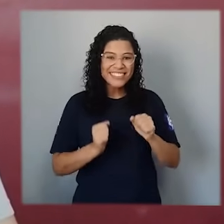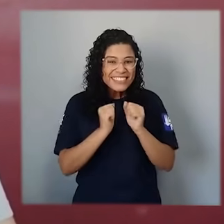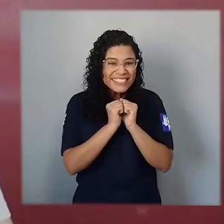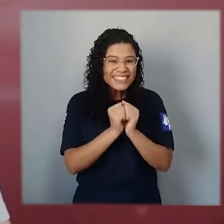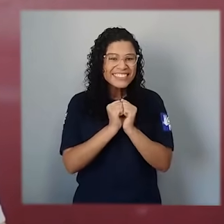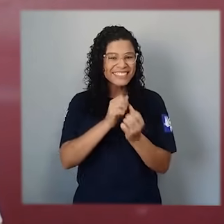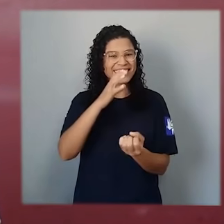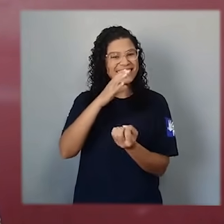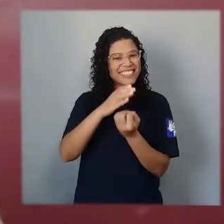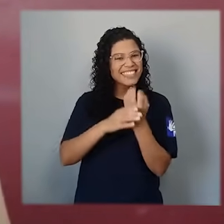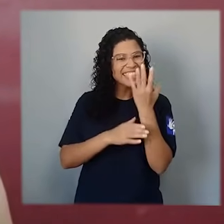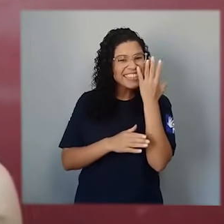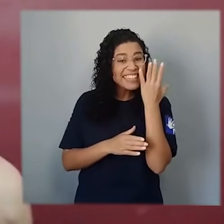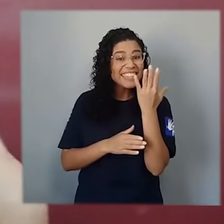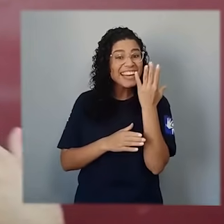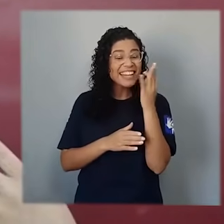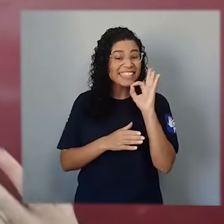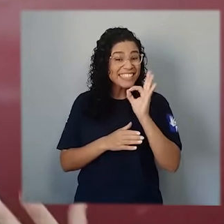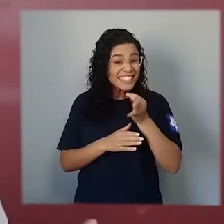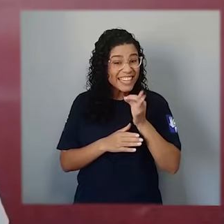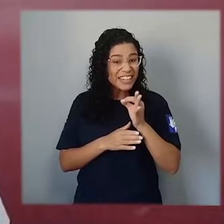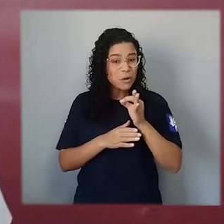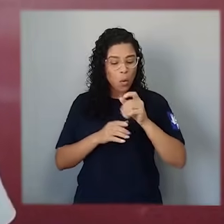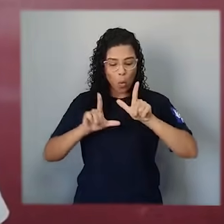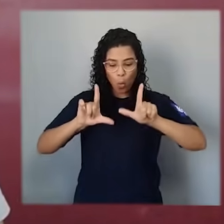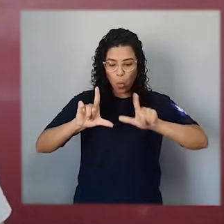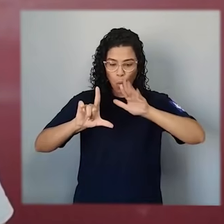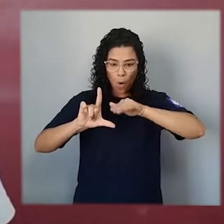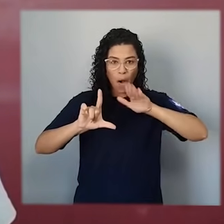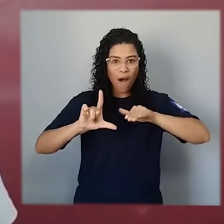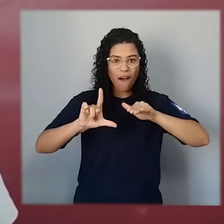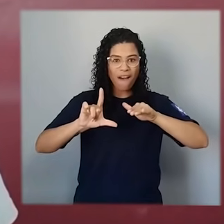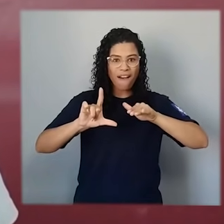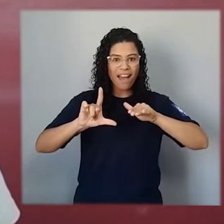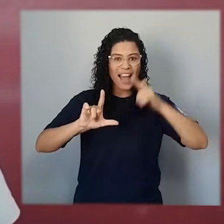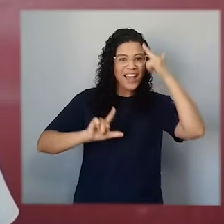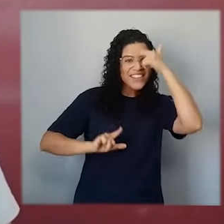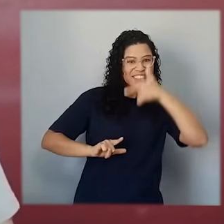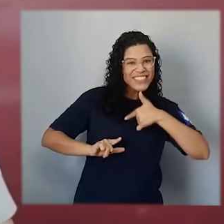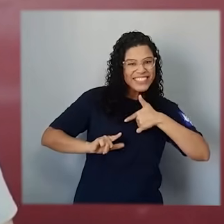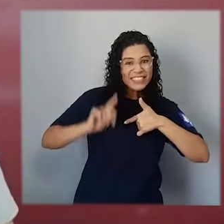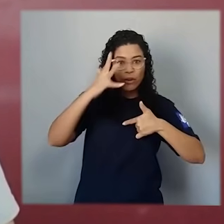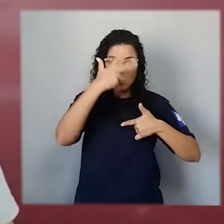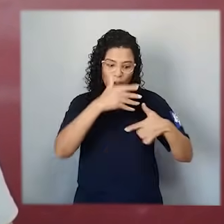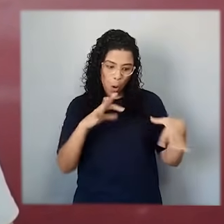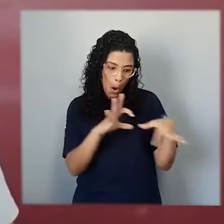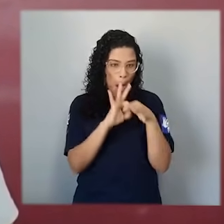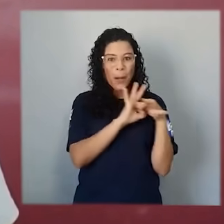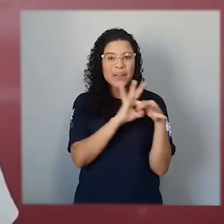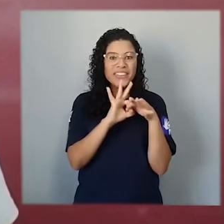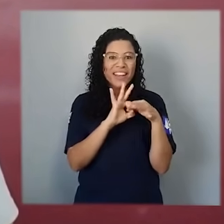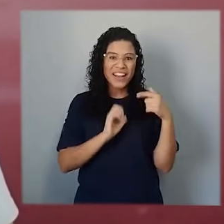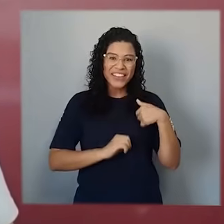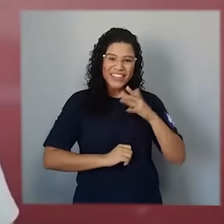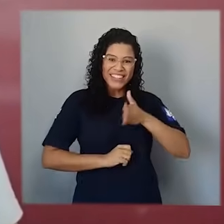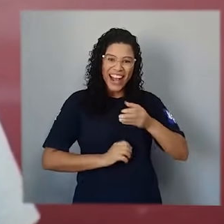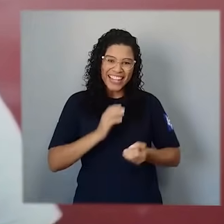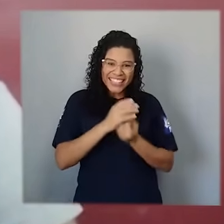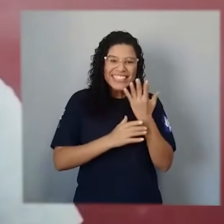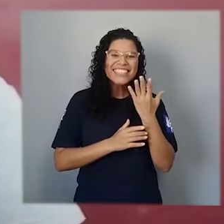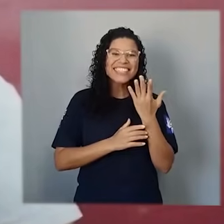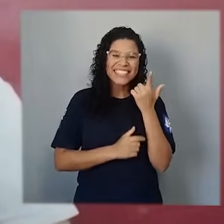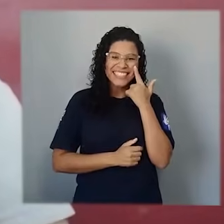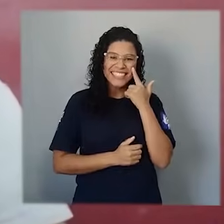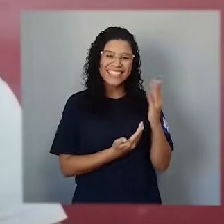Vamos criar as nossas obras medonhamente lindas? Vocês viram que eu já criei, não